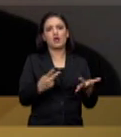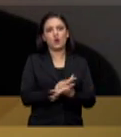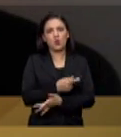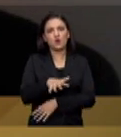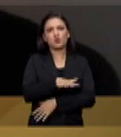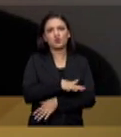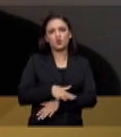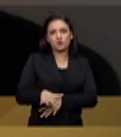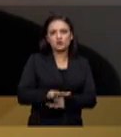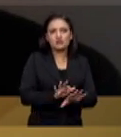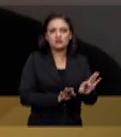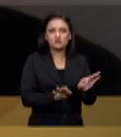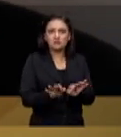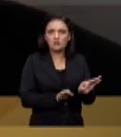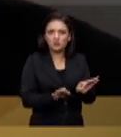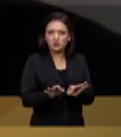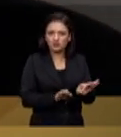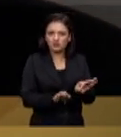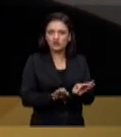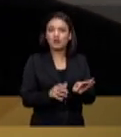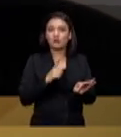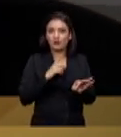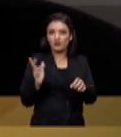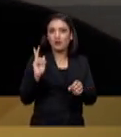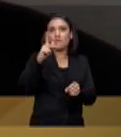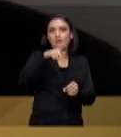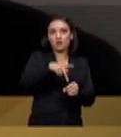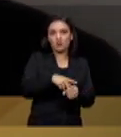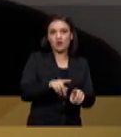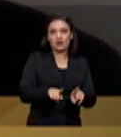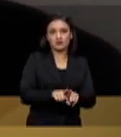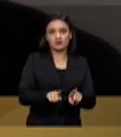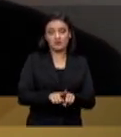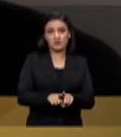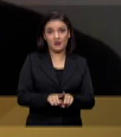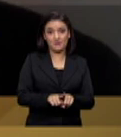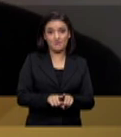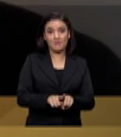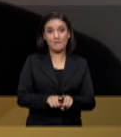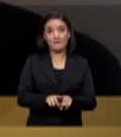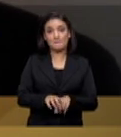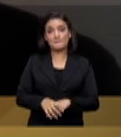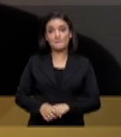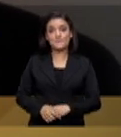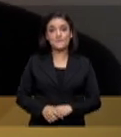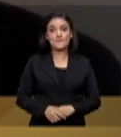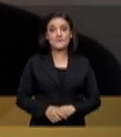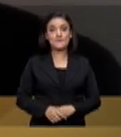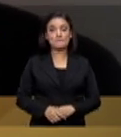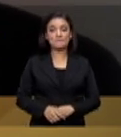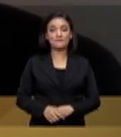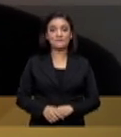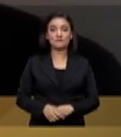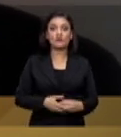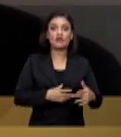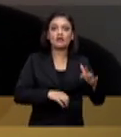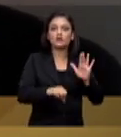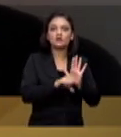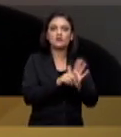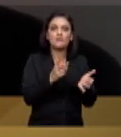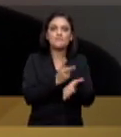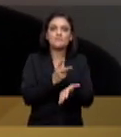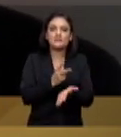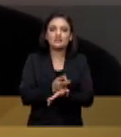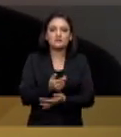esquema criminoso que vitimou a Petrobras, bem como daqueles que, embora não tenham